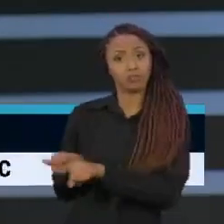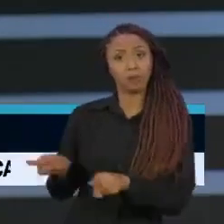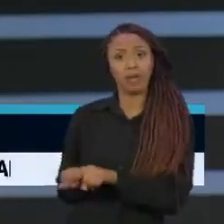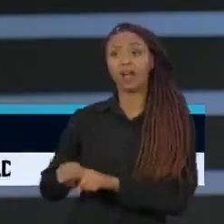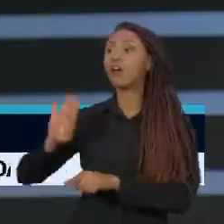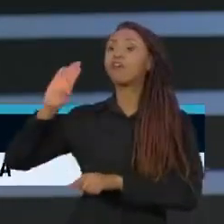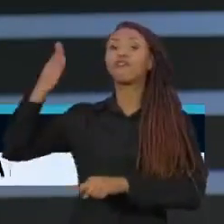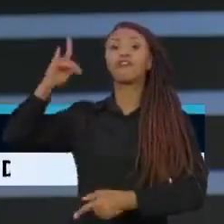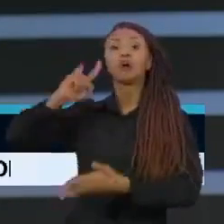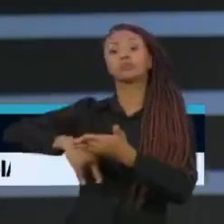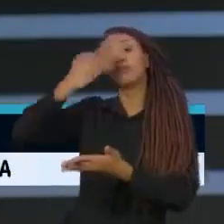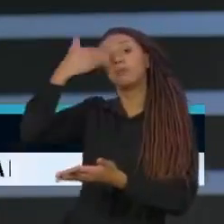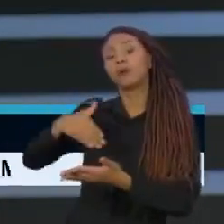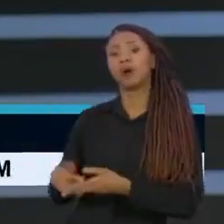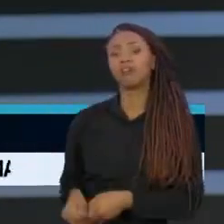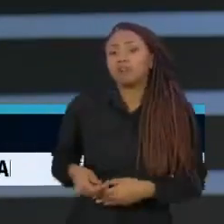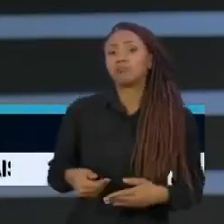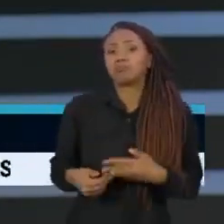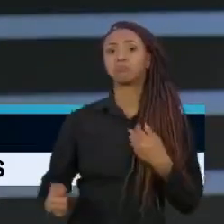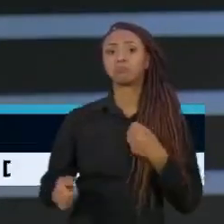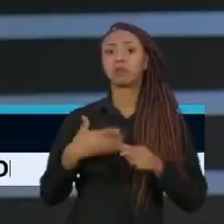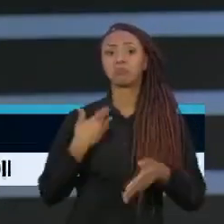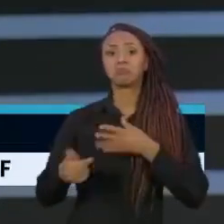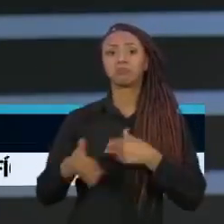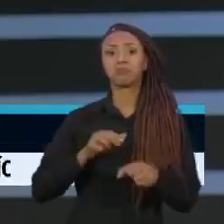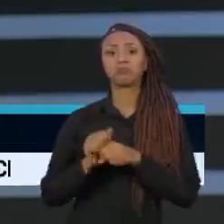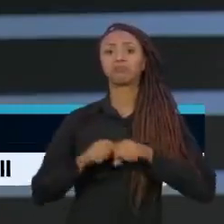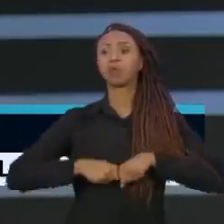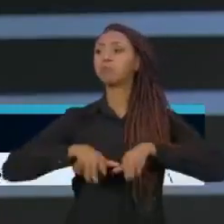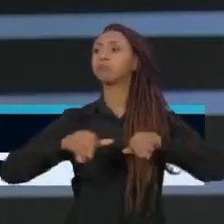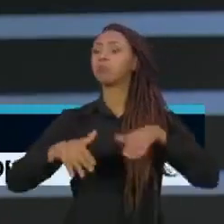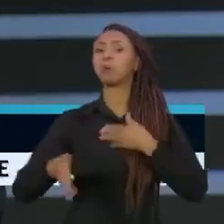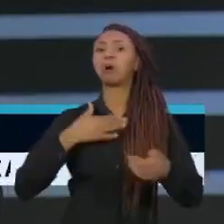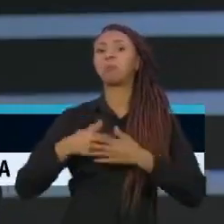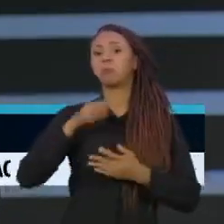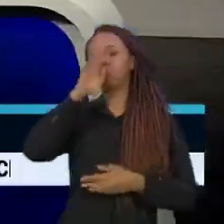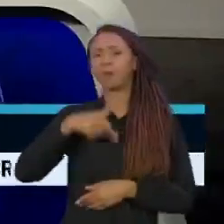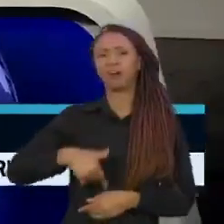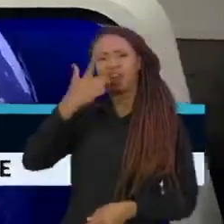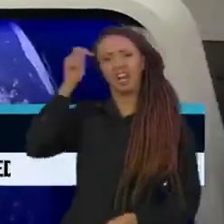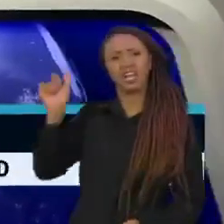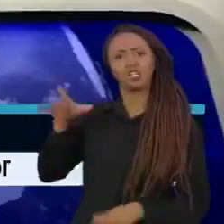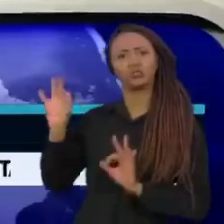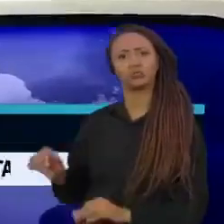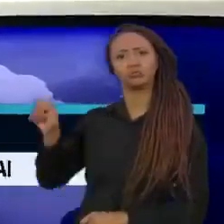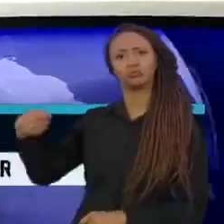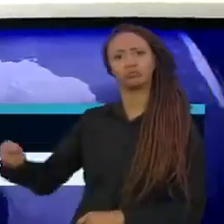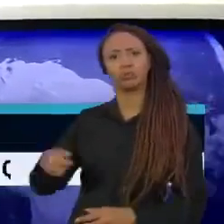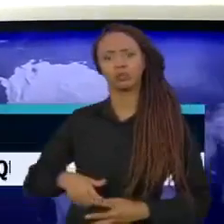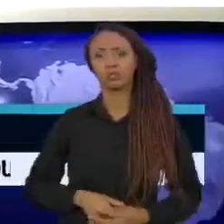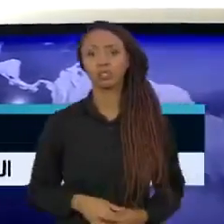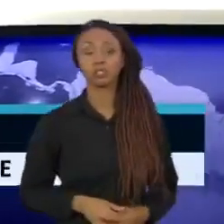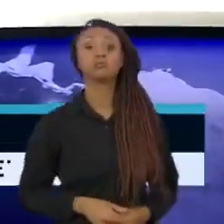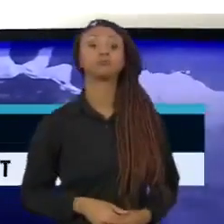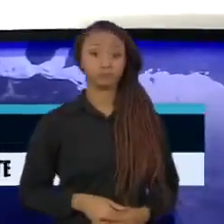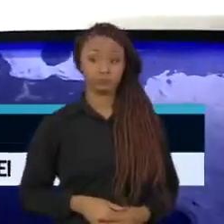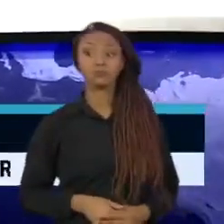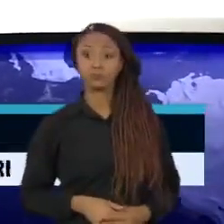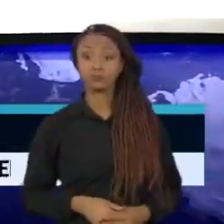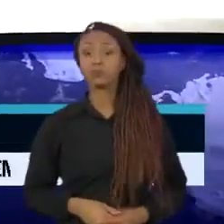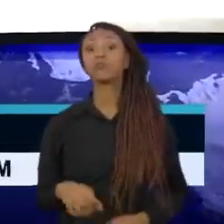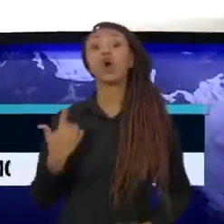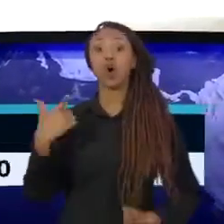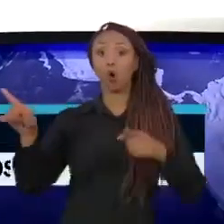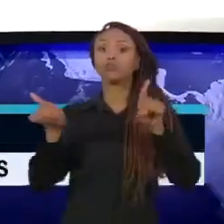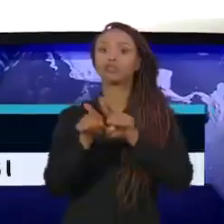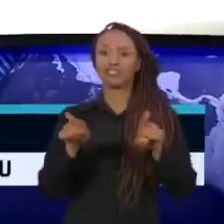falsificou atestado não tá nem aí se ela vai transmitir para alguém ou seja um lixo outra questão sobre o passaporte que os